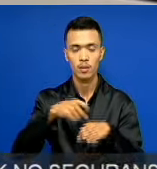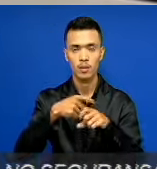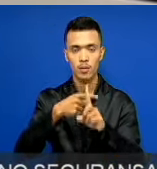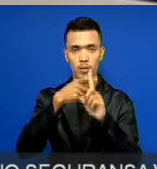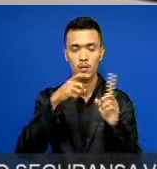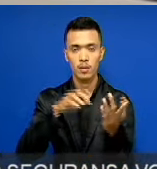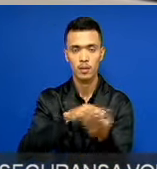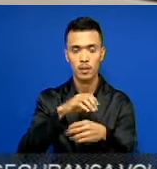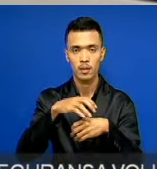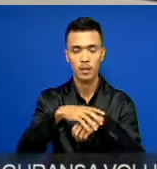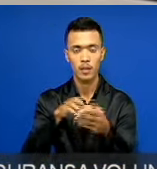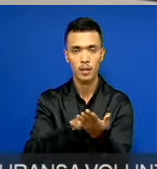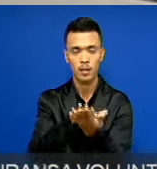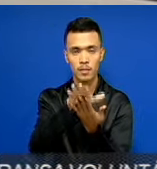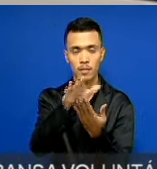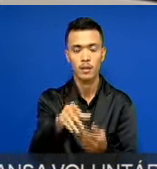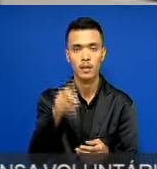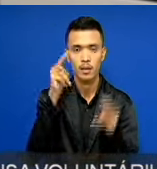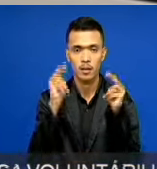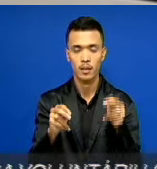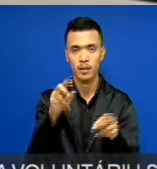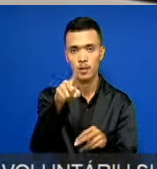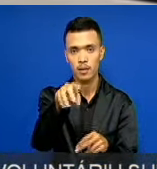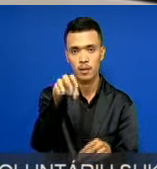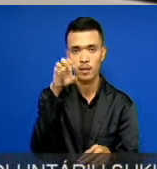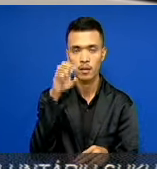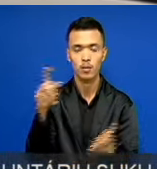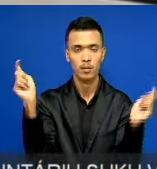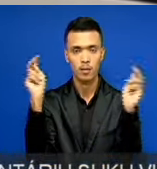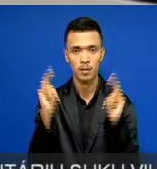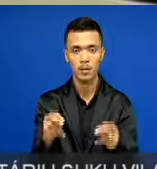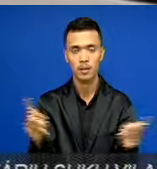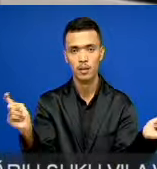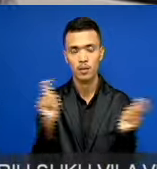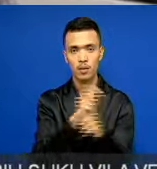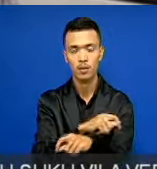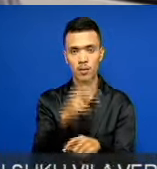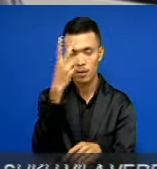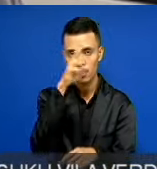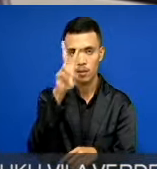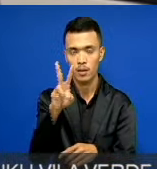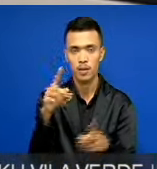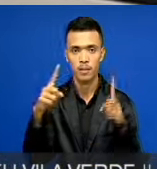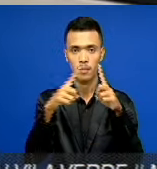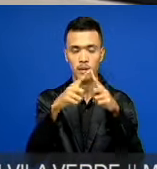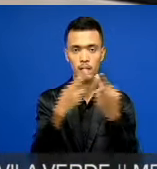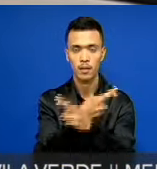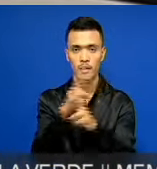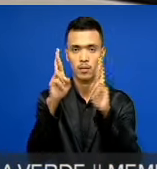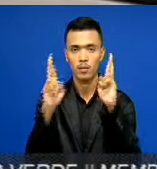Então, tamba tem que 100% produz o seston crusher, então, Areba resultado análise